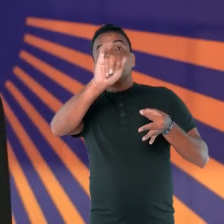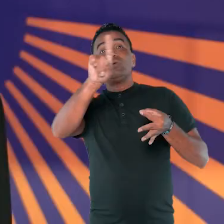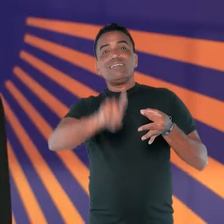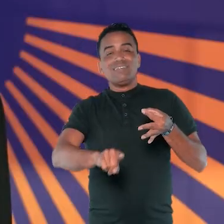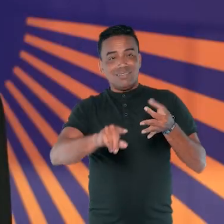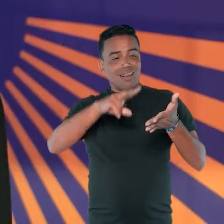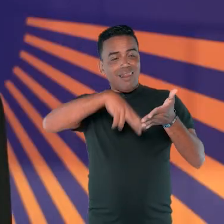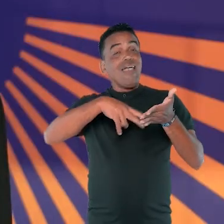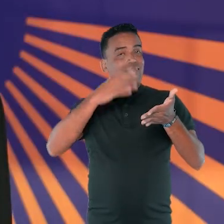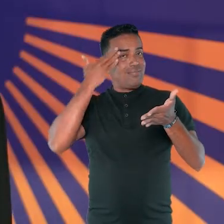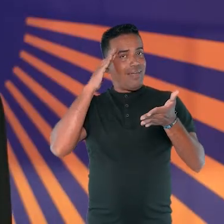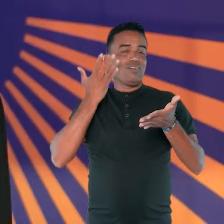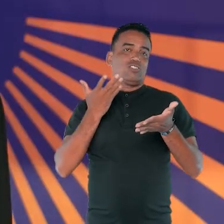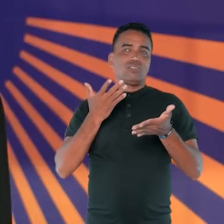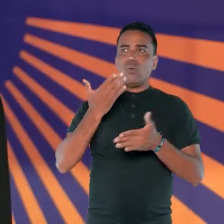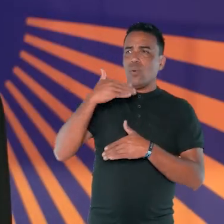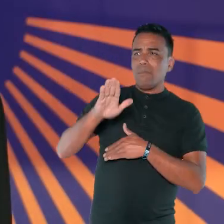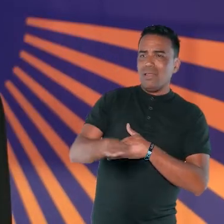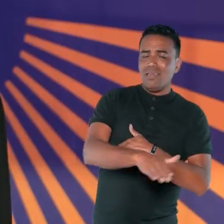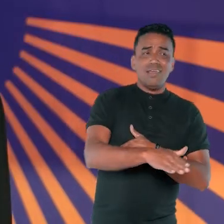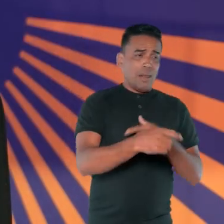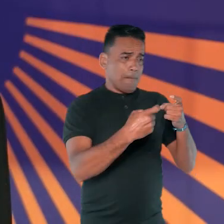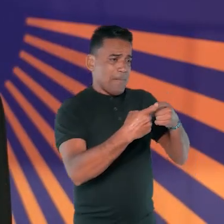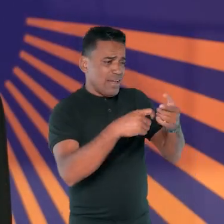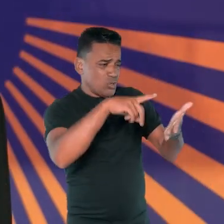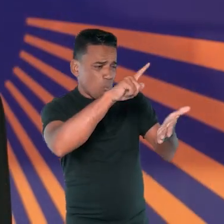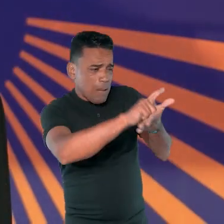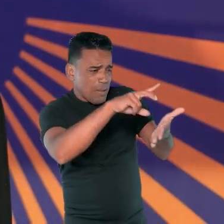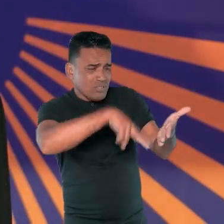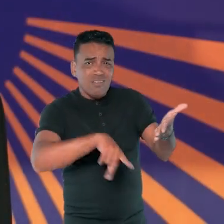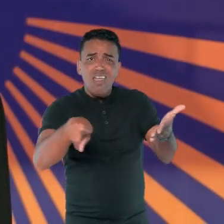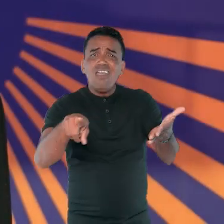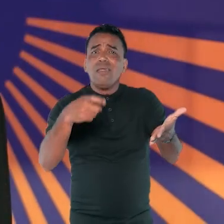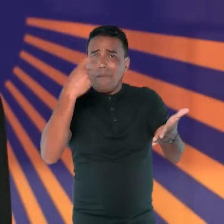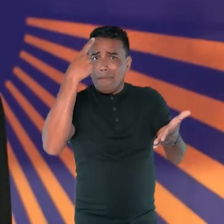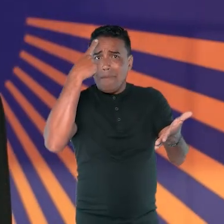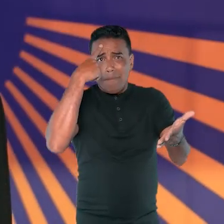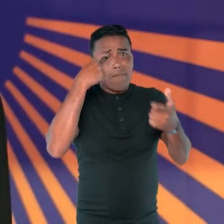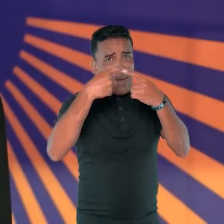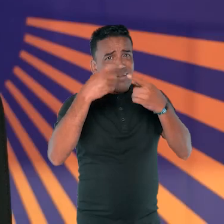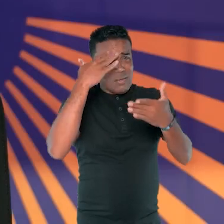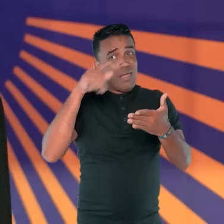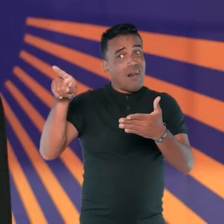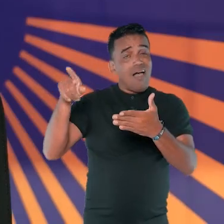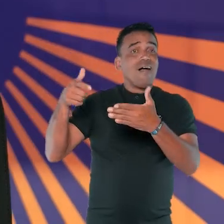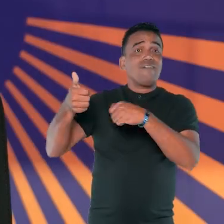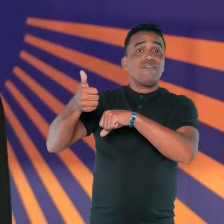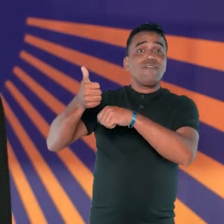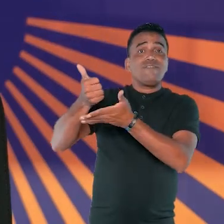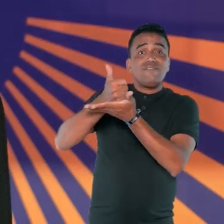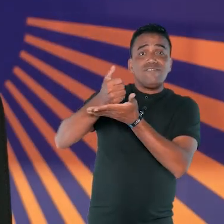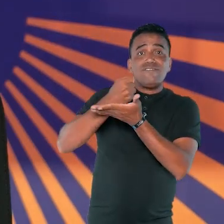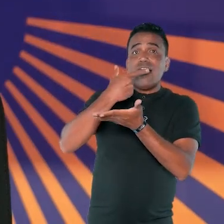menina, o médico escrevia uma receita, só ele sabia, e acha que o farmacêutico, que ninguém nunca